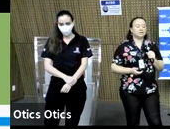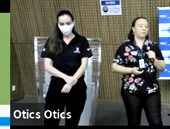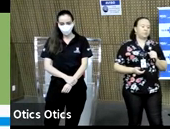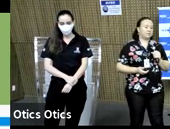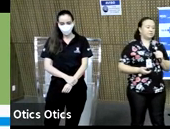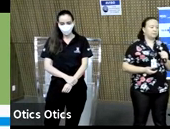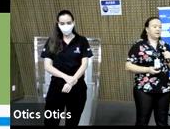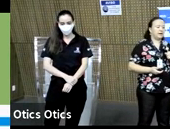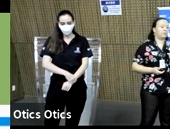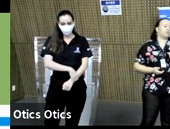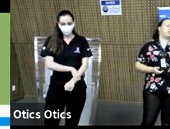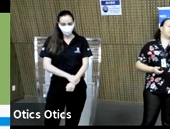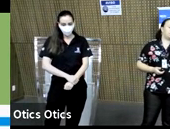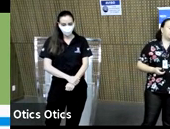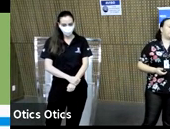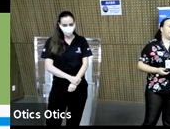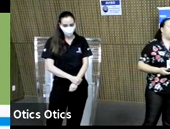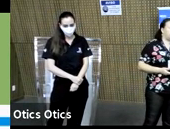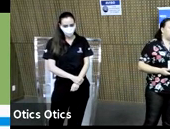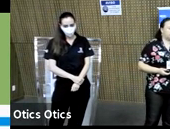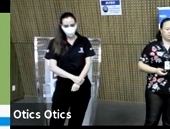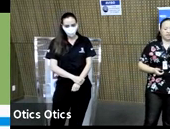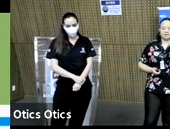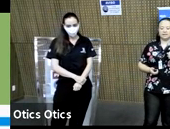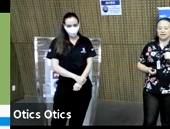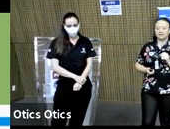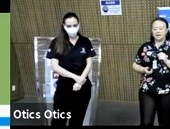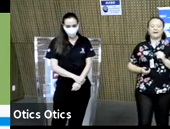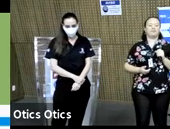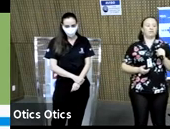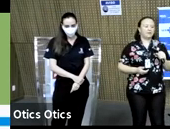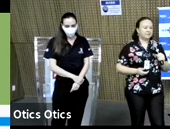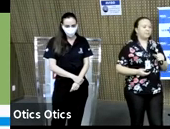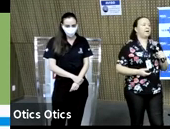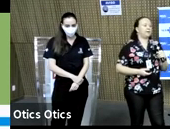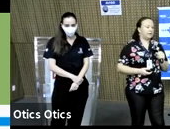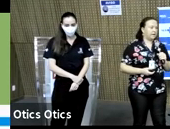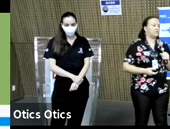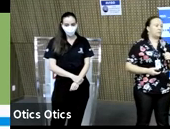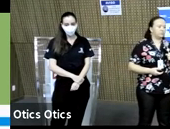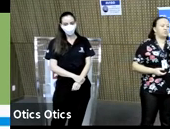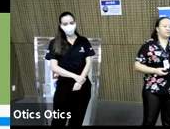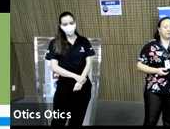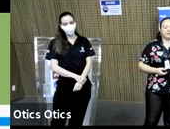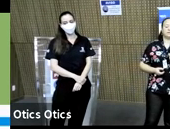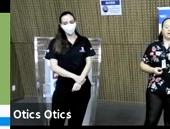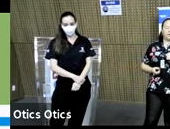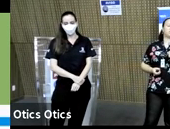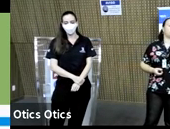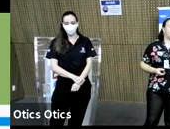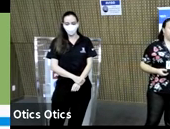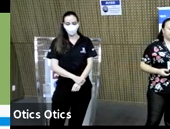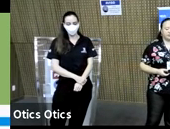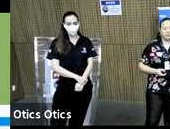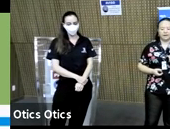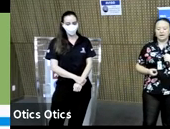reconhecimento dessa população, né? É o agente de saúde saber que tem a sua gestante cadastrada, é a enfermeira saber quem são as suas gestantes, né? O